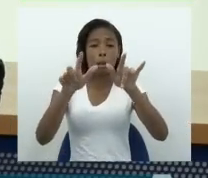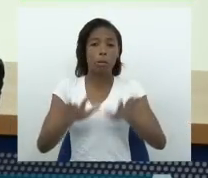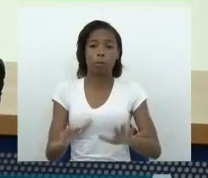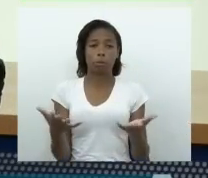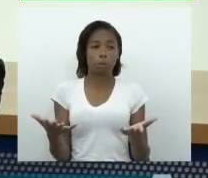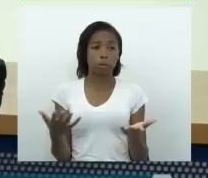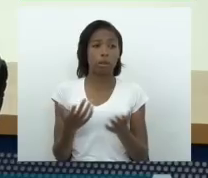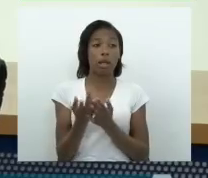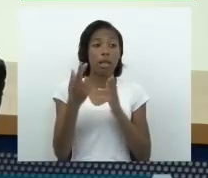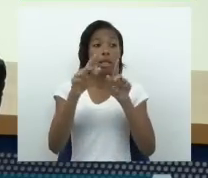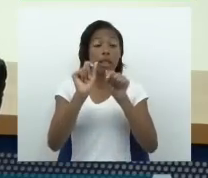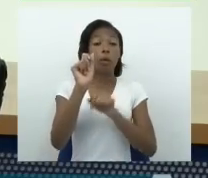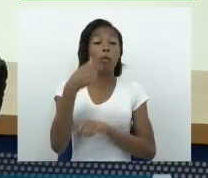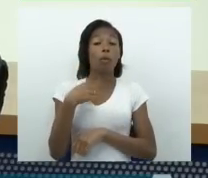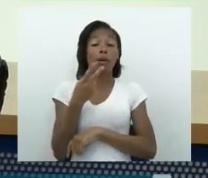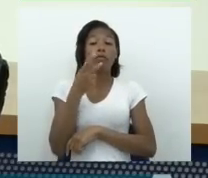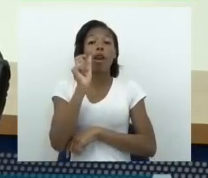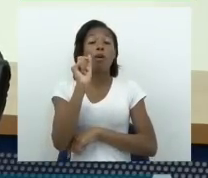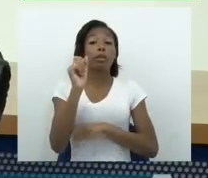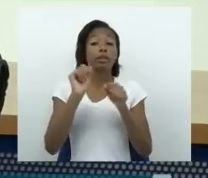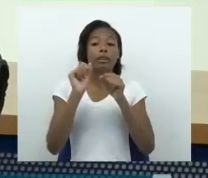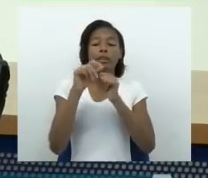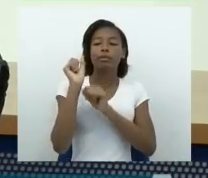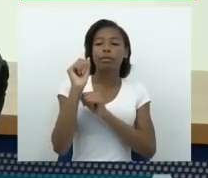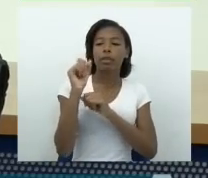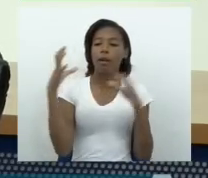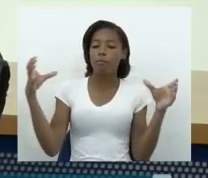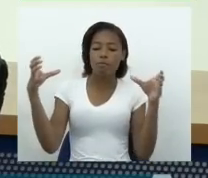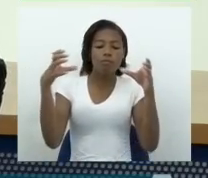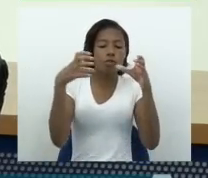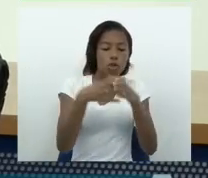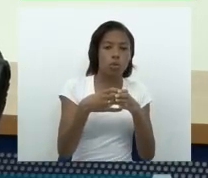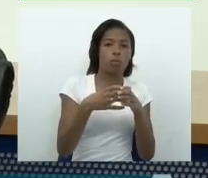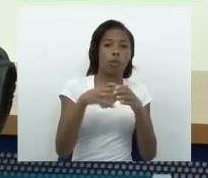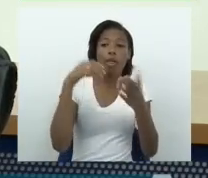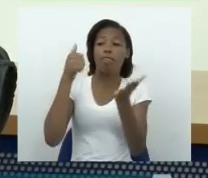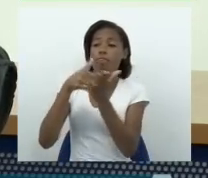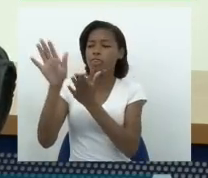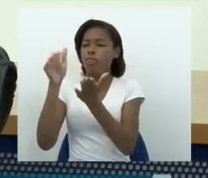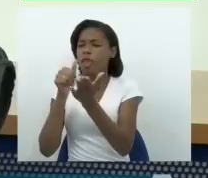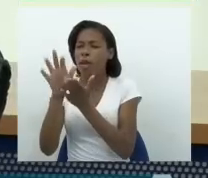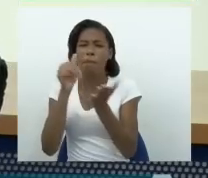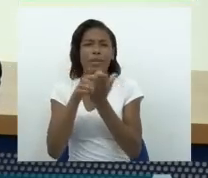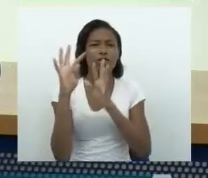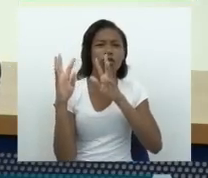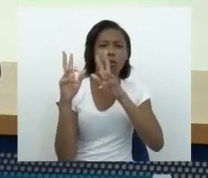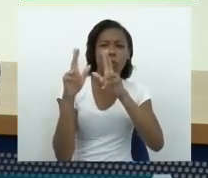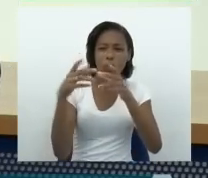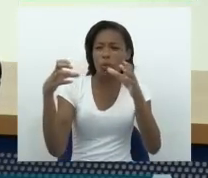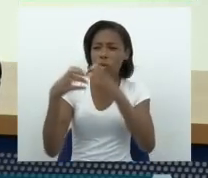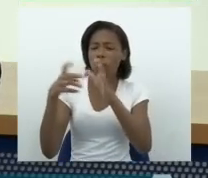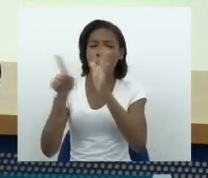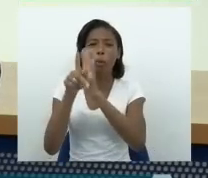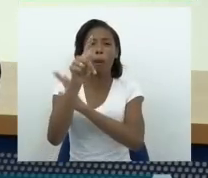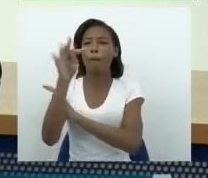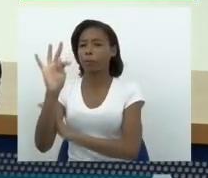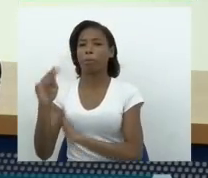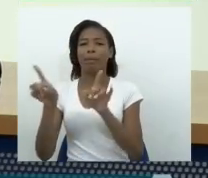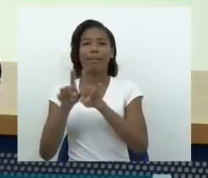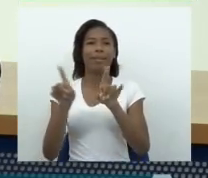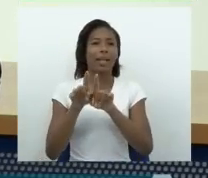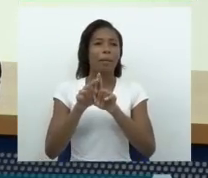Então, o que eu quero fazer é enxugar a máquina, demitir todos os cargos comissionados